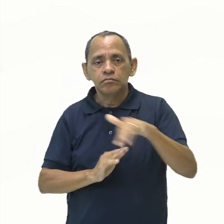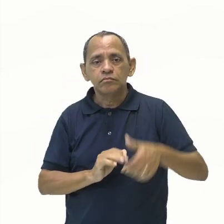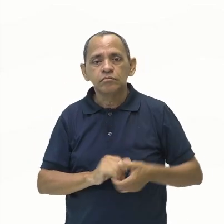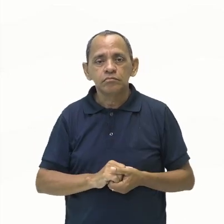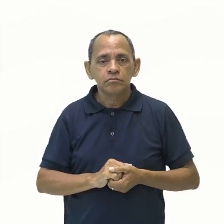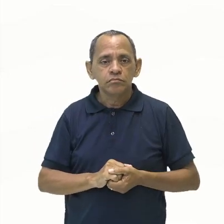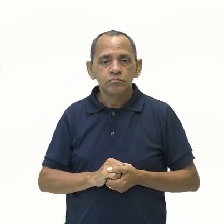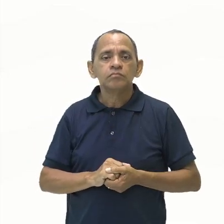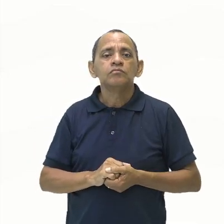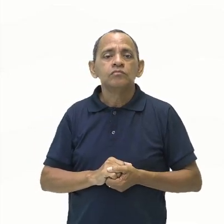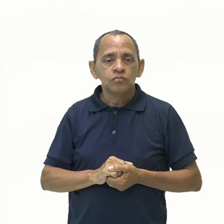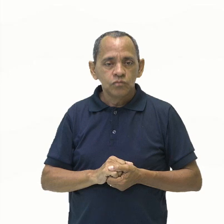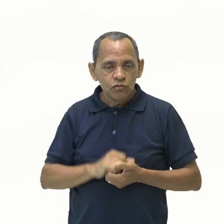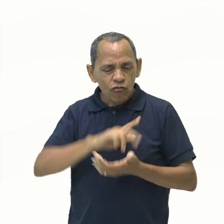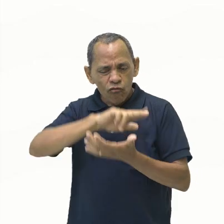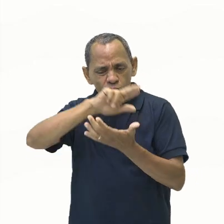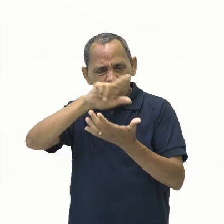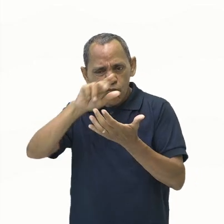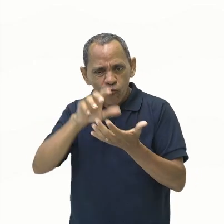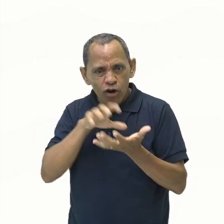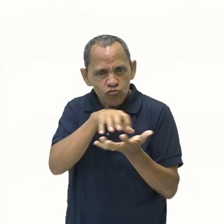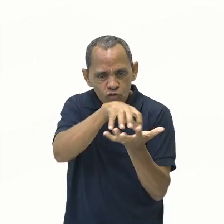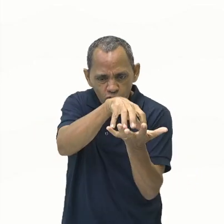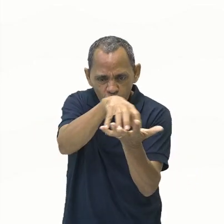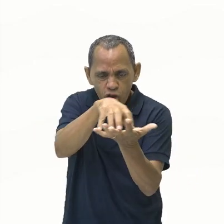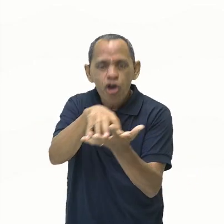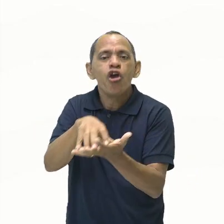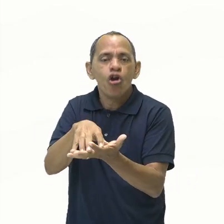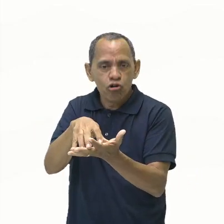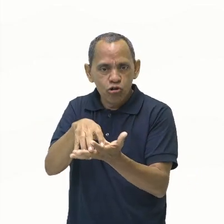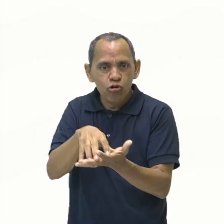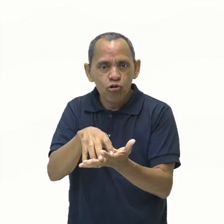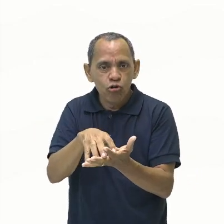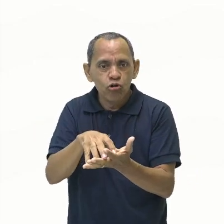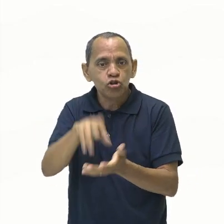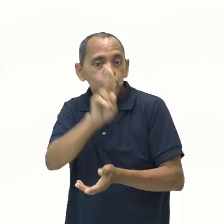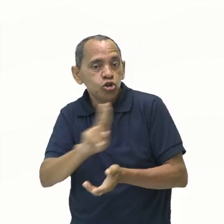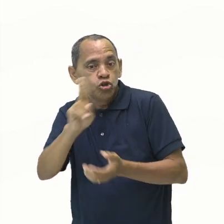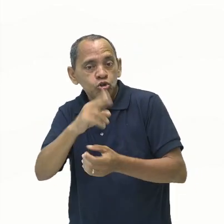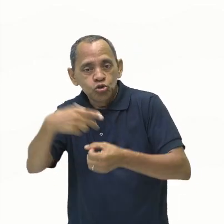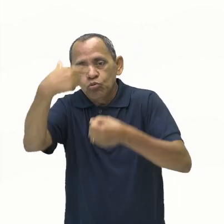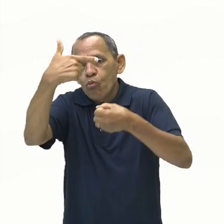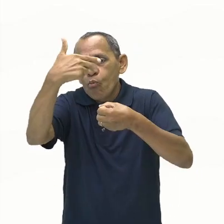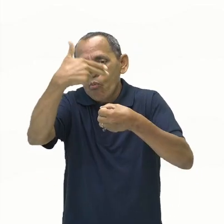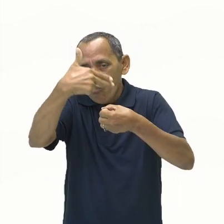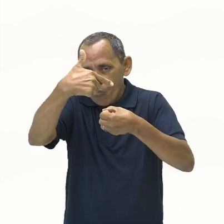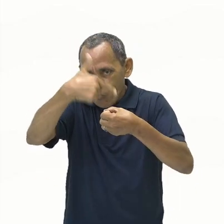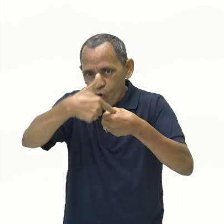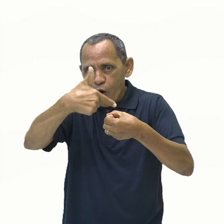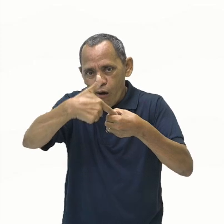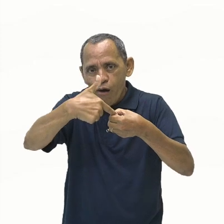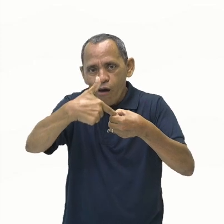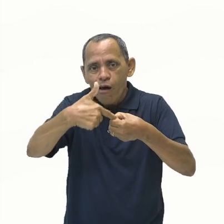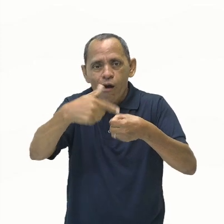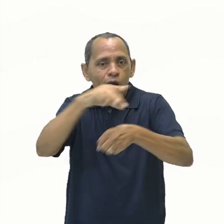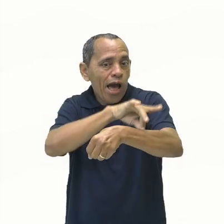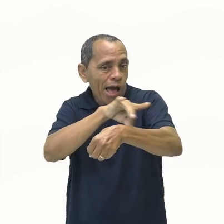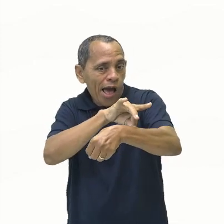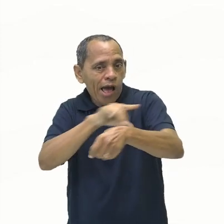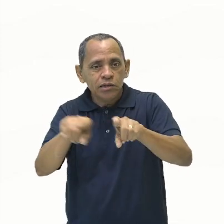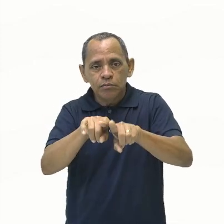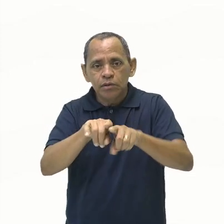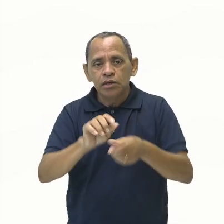Grande número de veículos com motor a combustão, fazendo uso de combustíveis fósseis. Professor, o que seriam